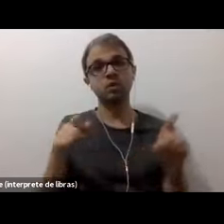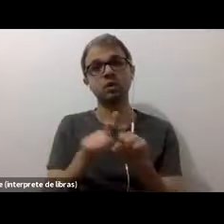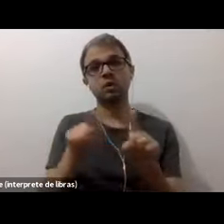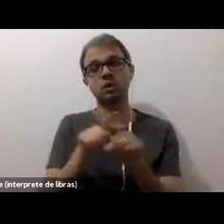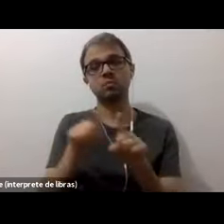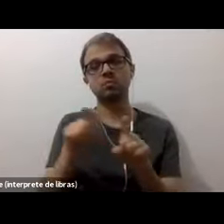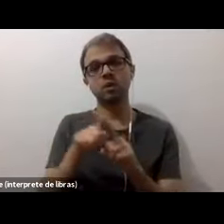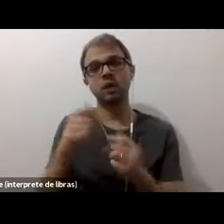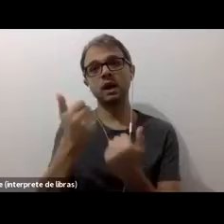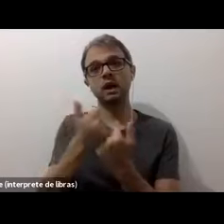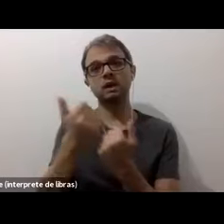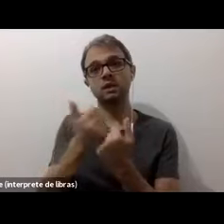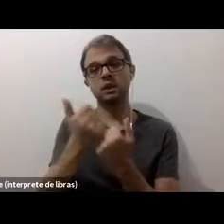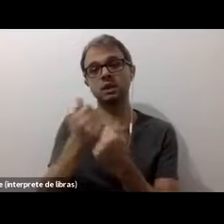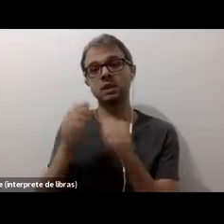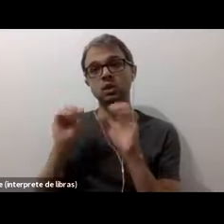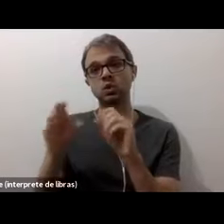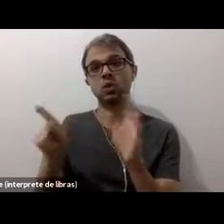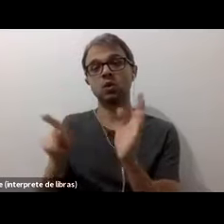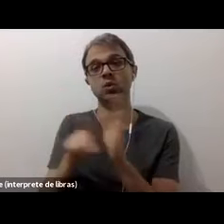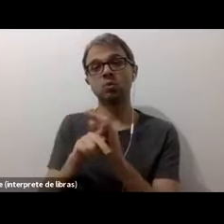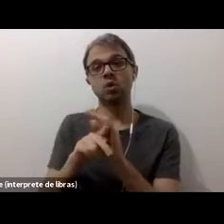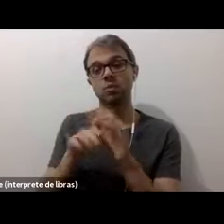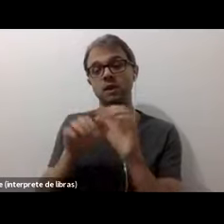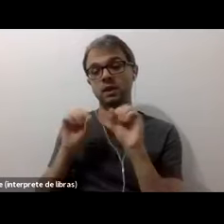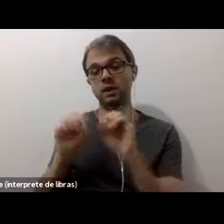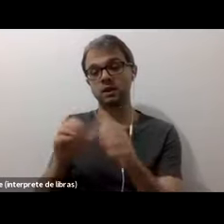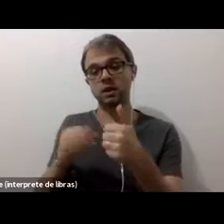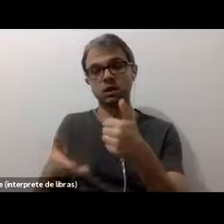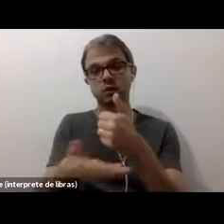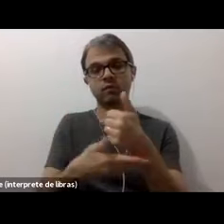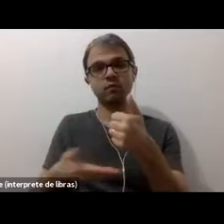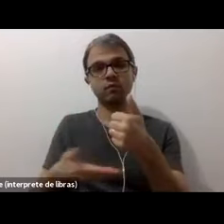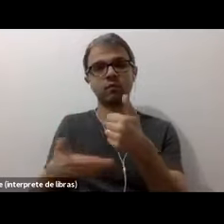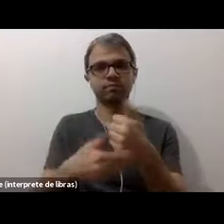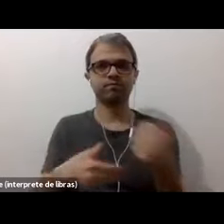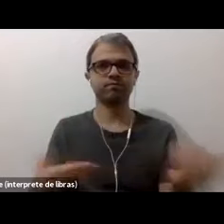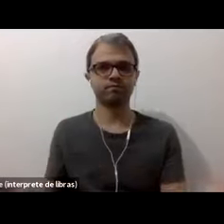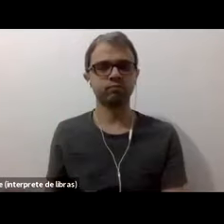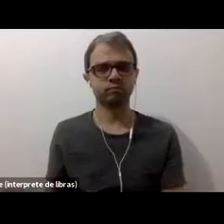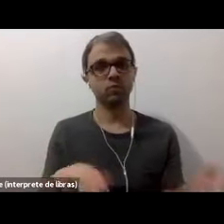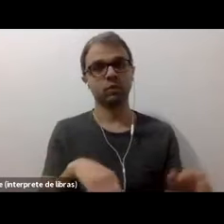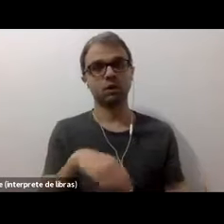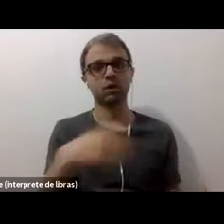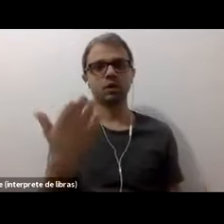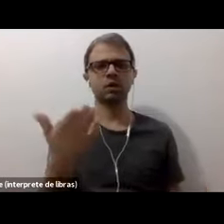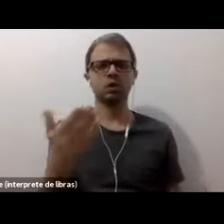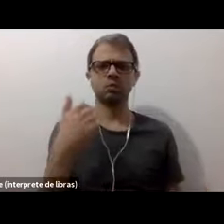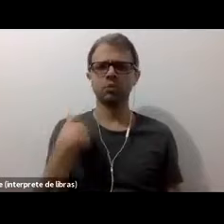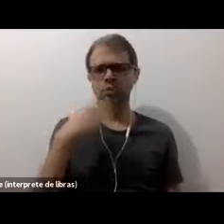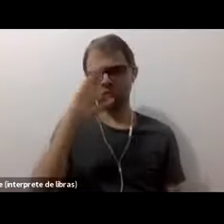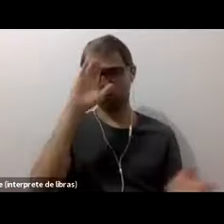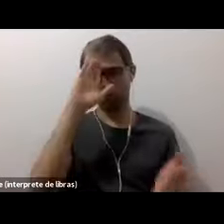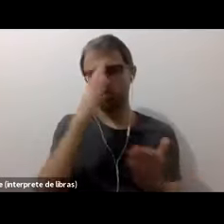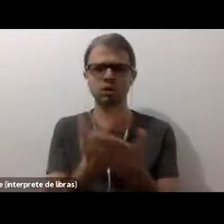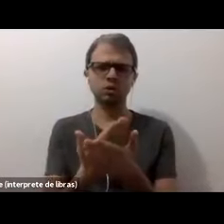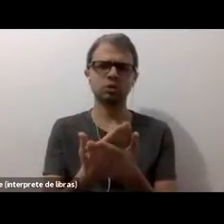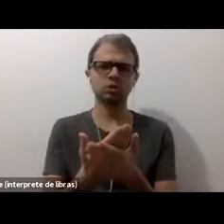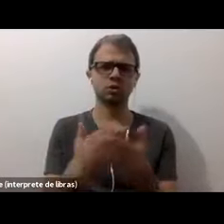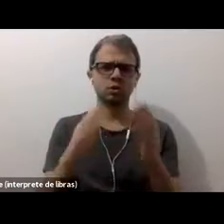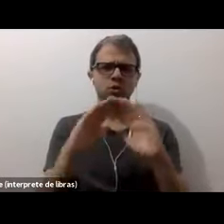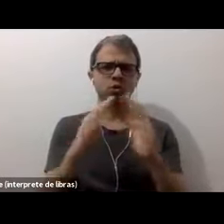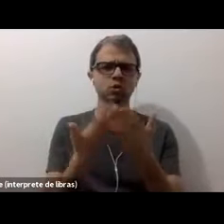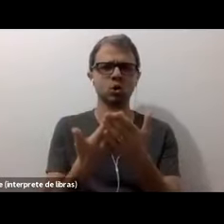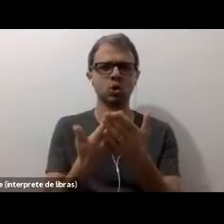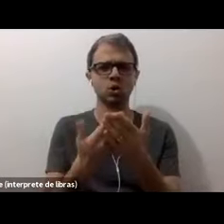educação do ensino fundamental. E aí é desse lugar que eu falo, da escola pública. Eu acredito que o tema retorno,